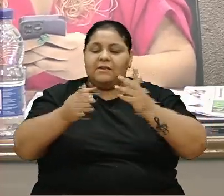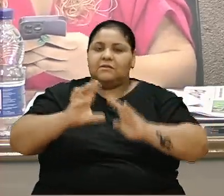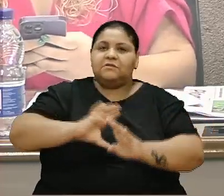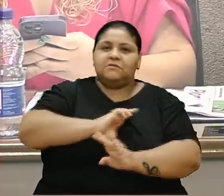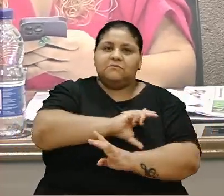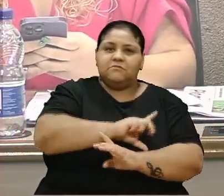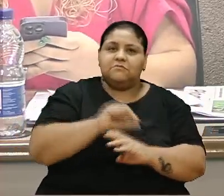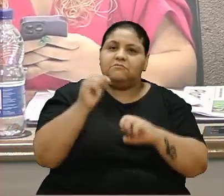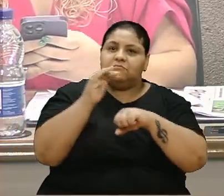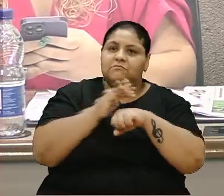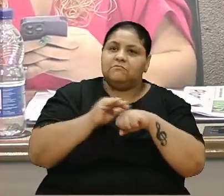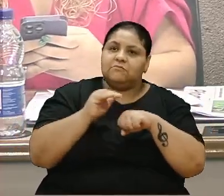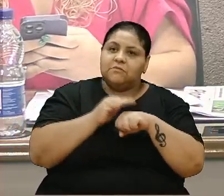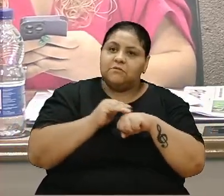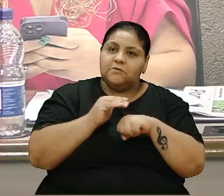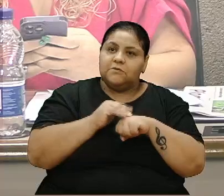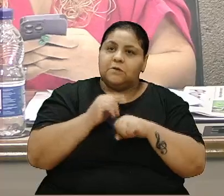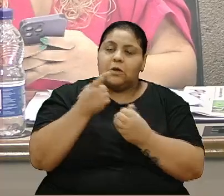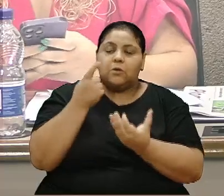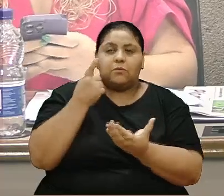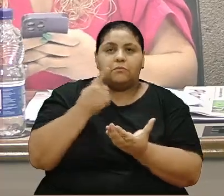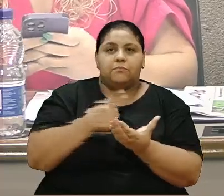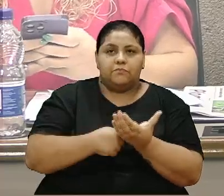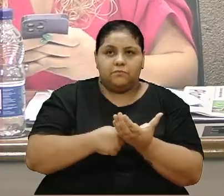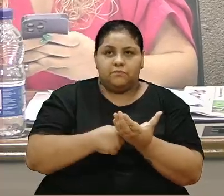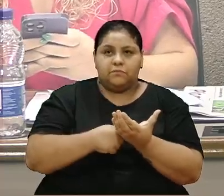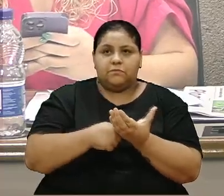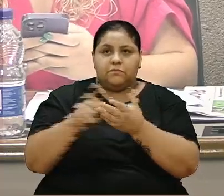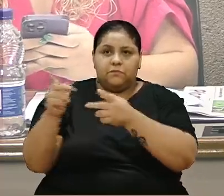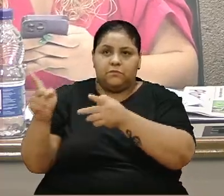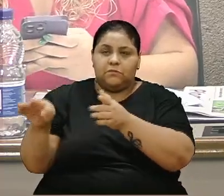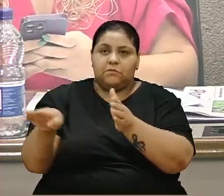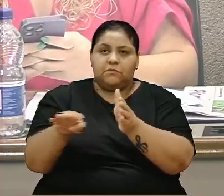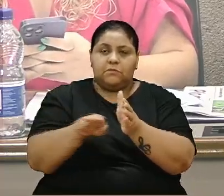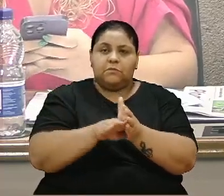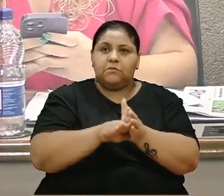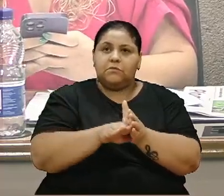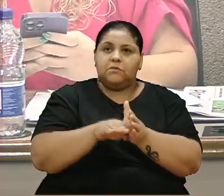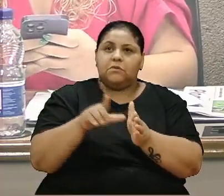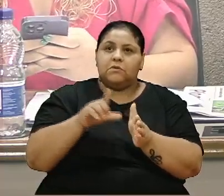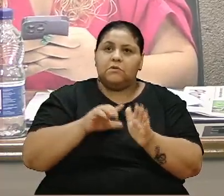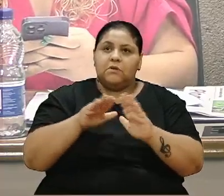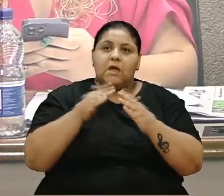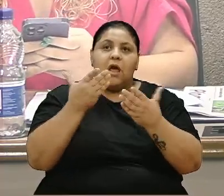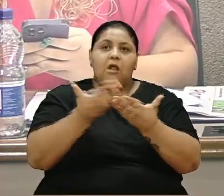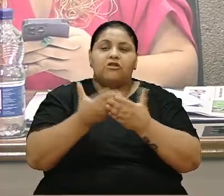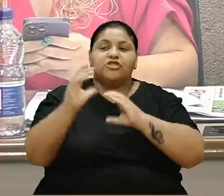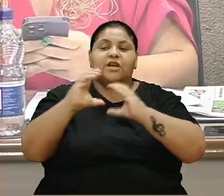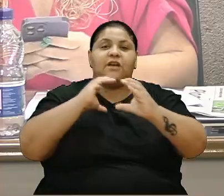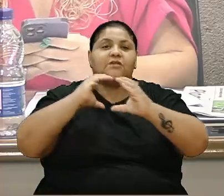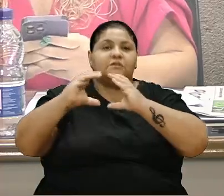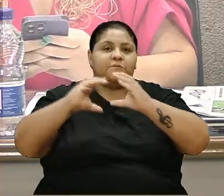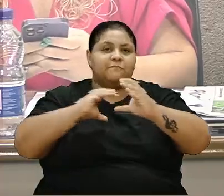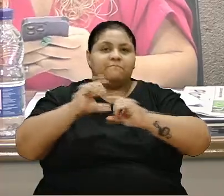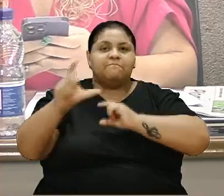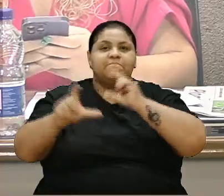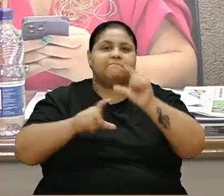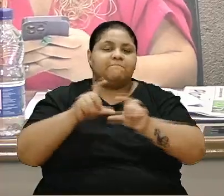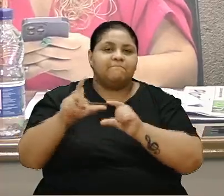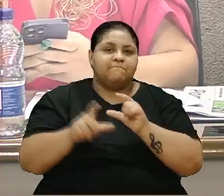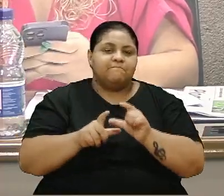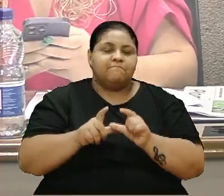com carinho, com compromisso. Inclusive, eu cheguei lá ontem, estava tendo aula de canto, e pessoas